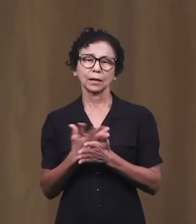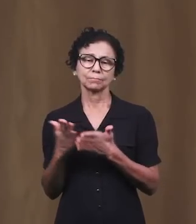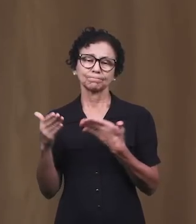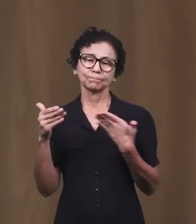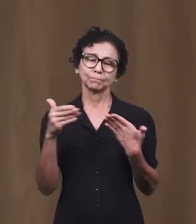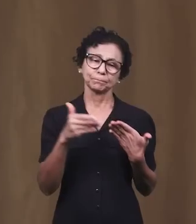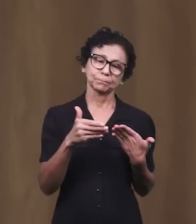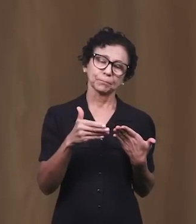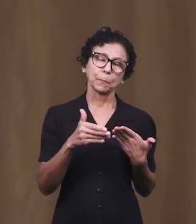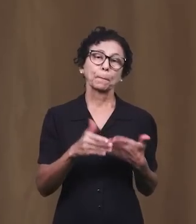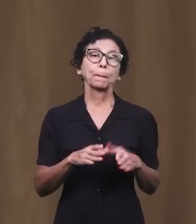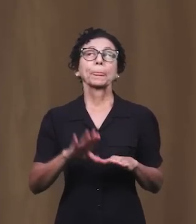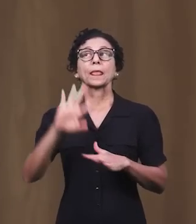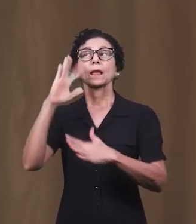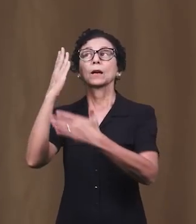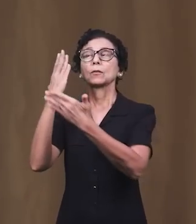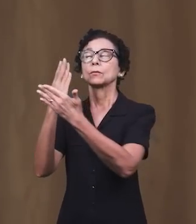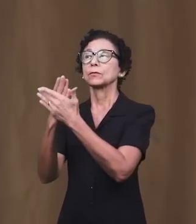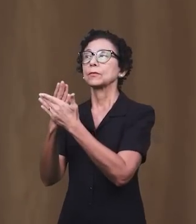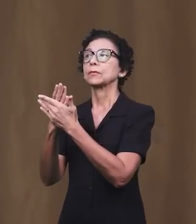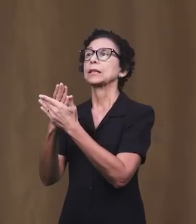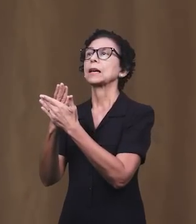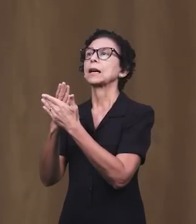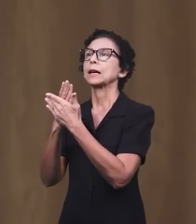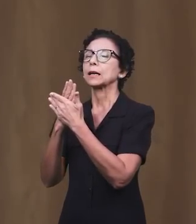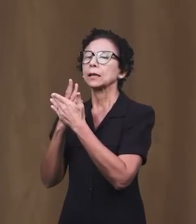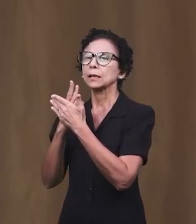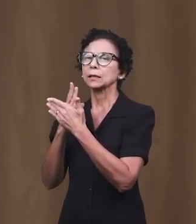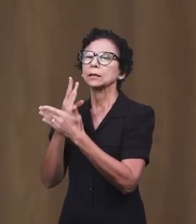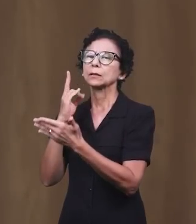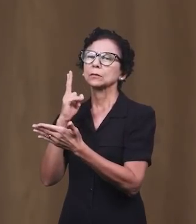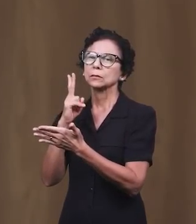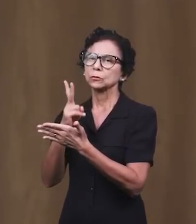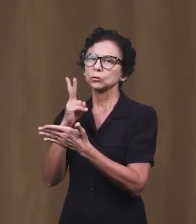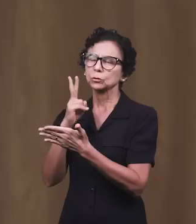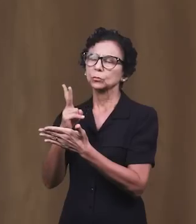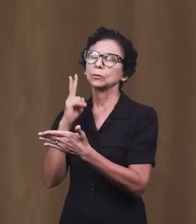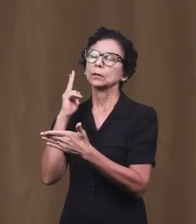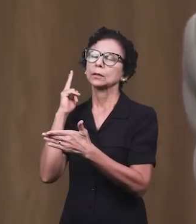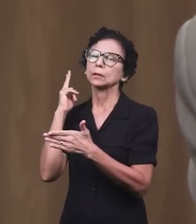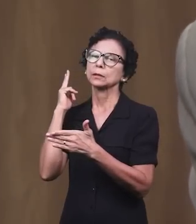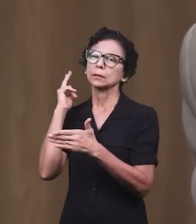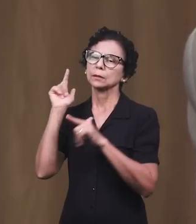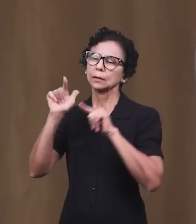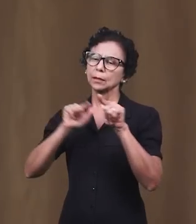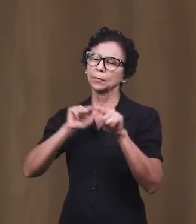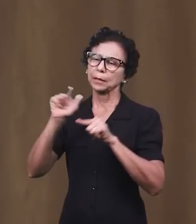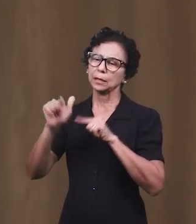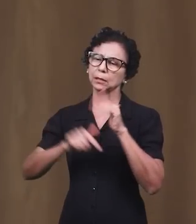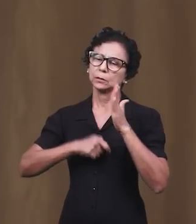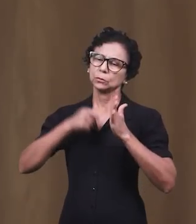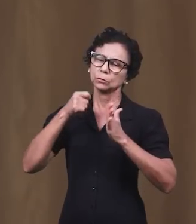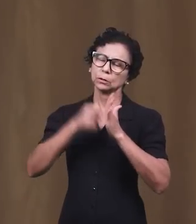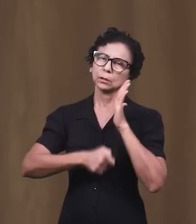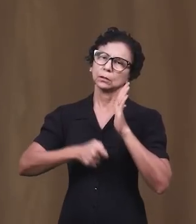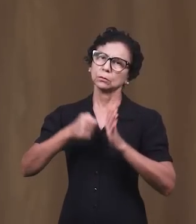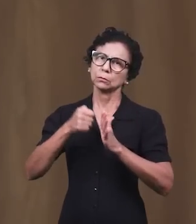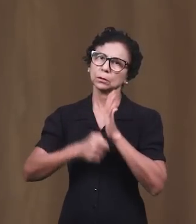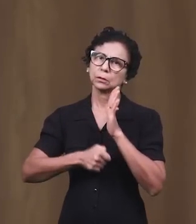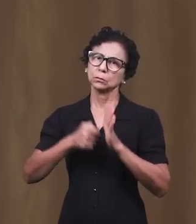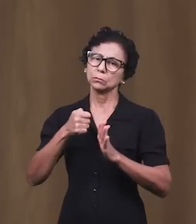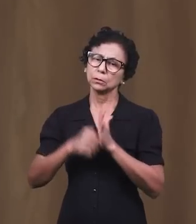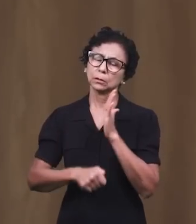devemos fazer. Confiar no Senhor, continuar lutando, continuar trabalhando e buscar